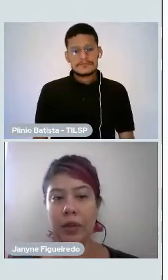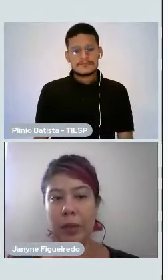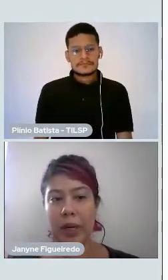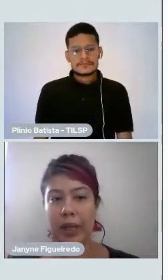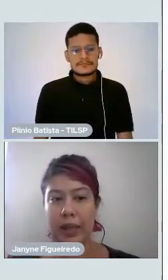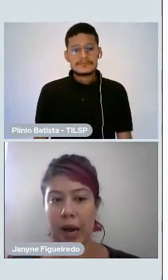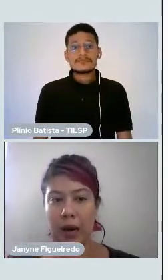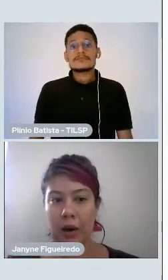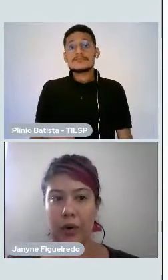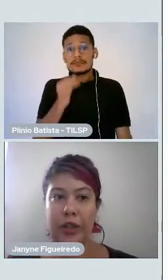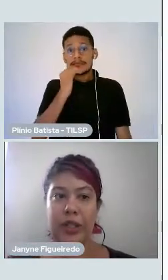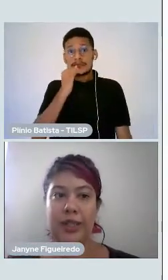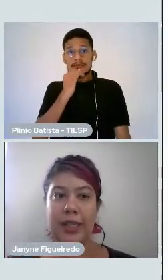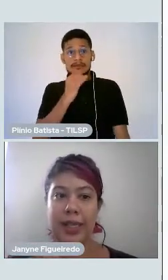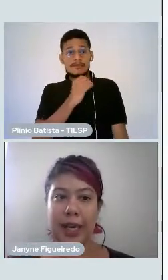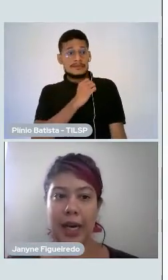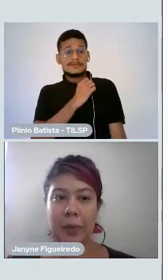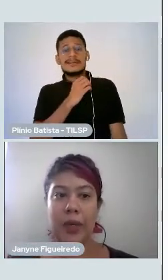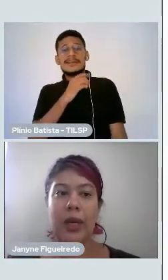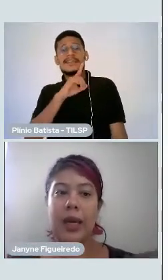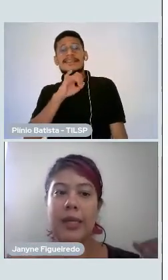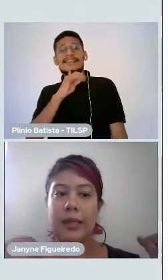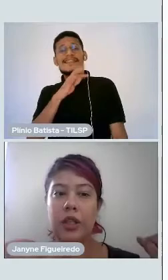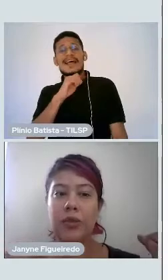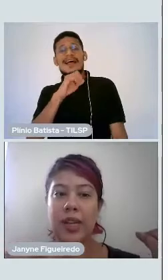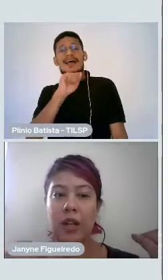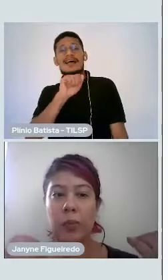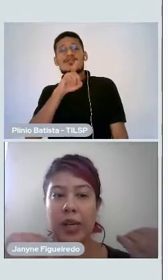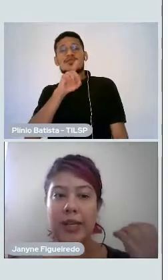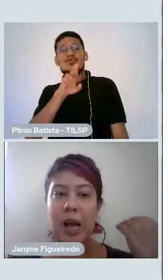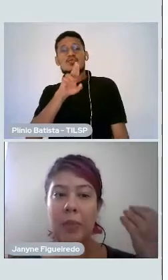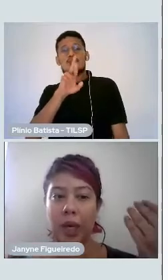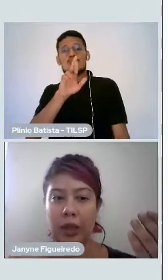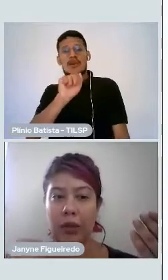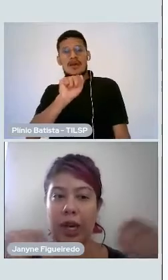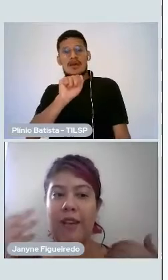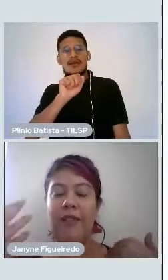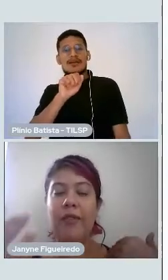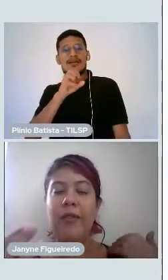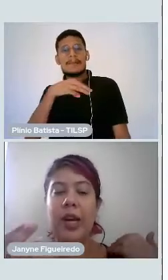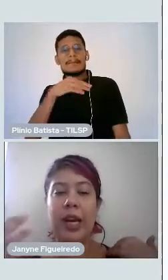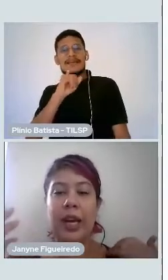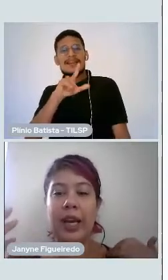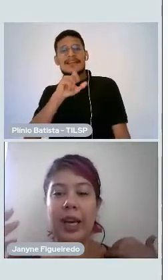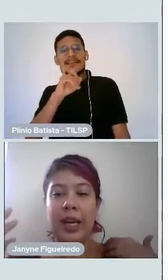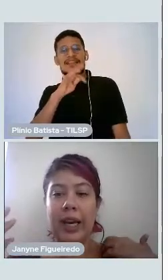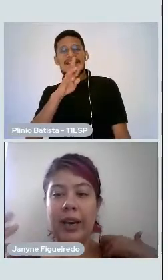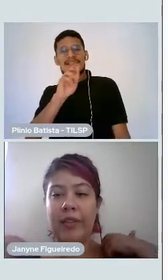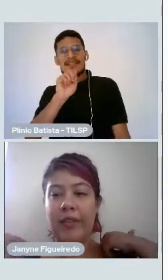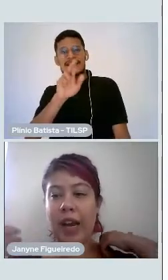A ditadura militar. Hoje em dia, existe um certo pensamento de